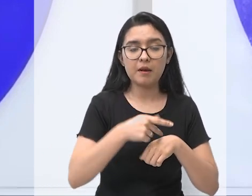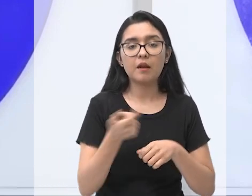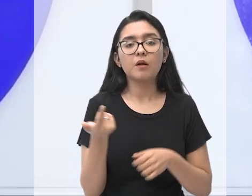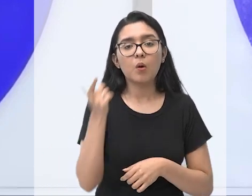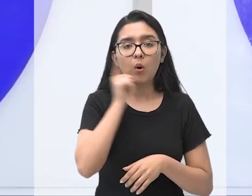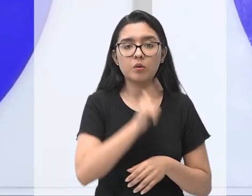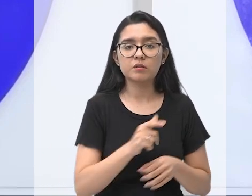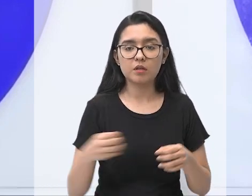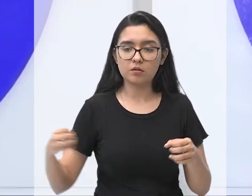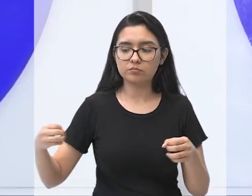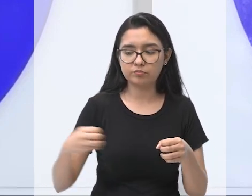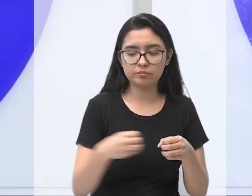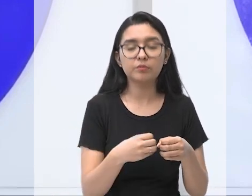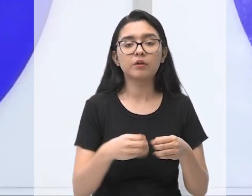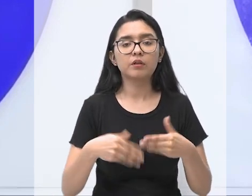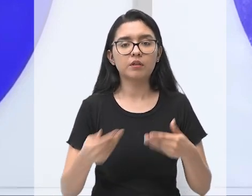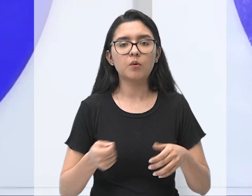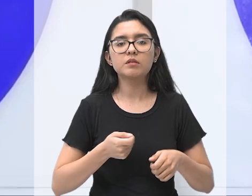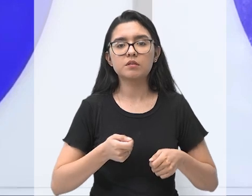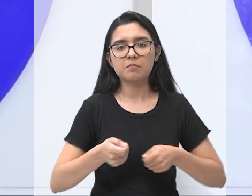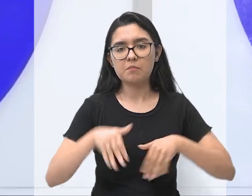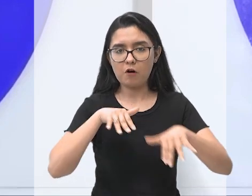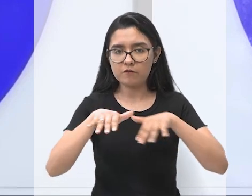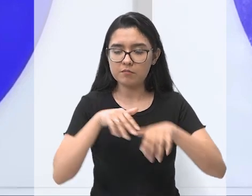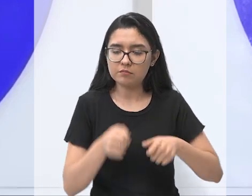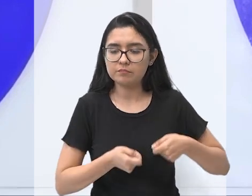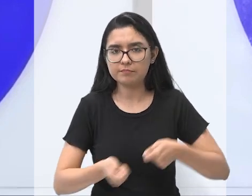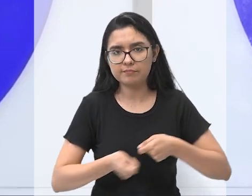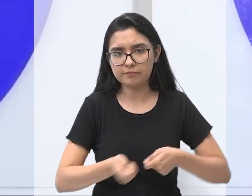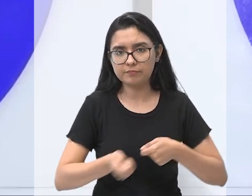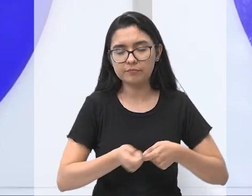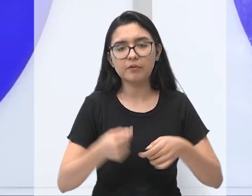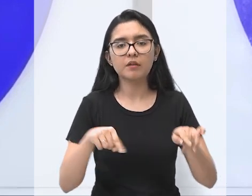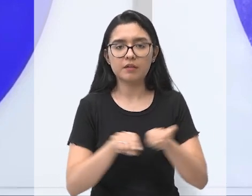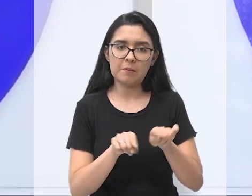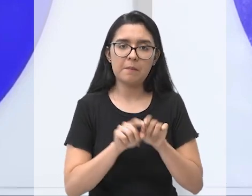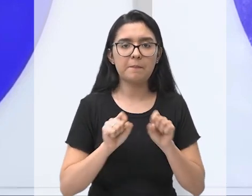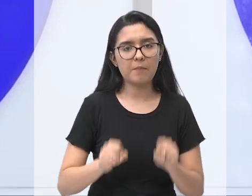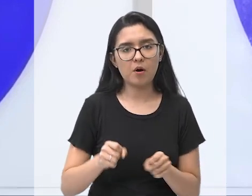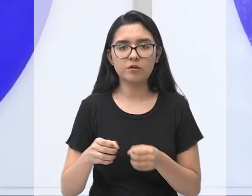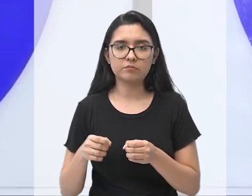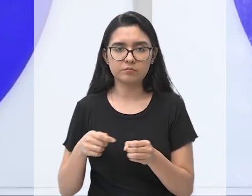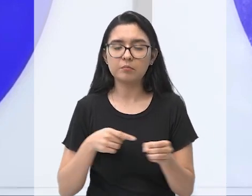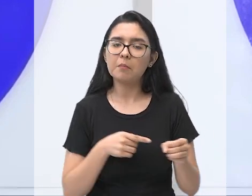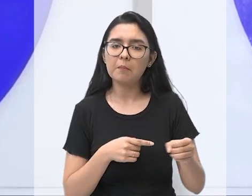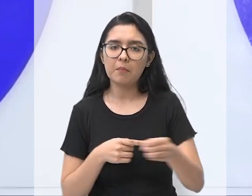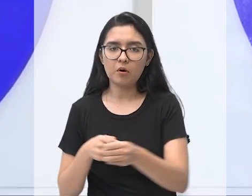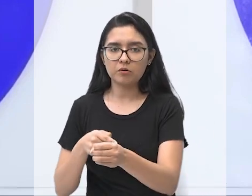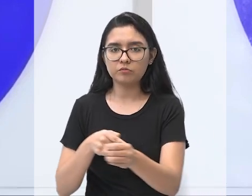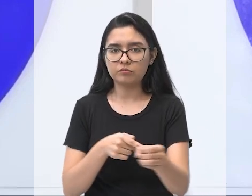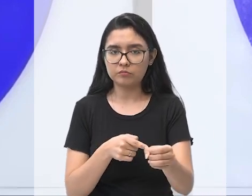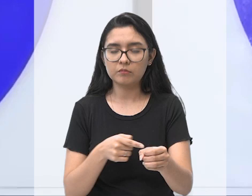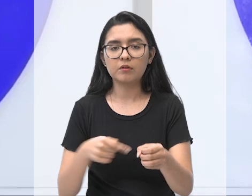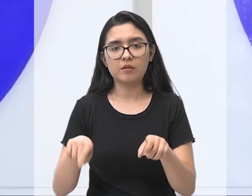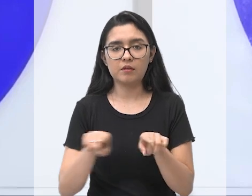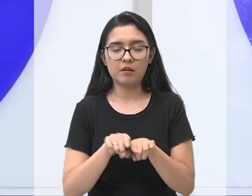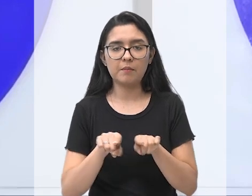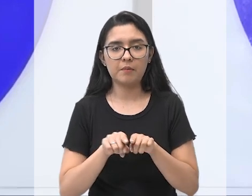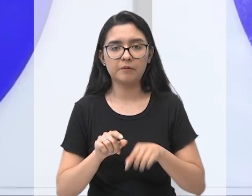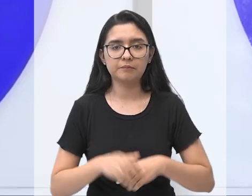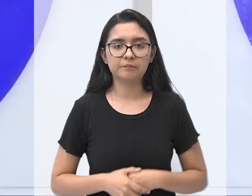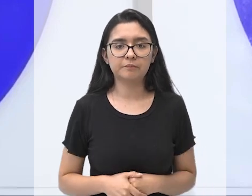final dessa pista, nós temos 10 pinos organizados no formato de triângulo. Então, o jogador ele